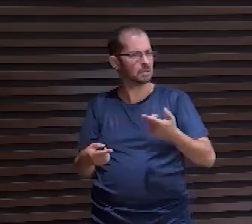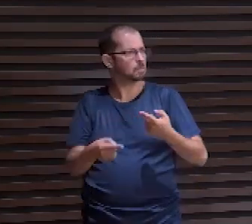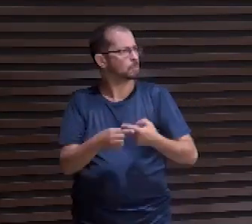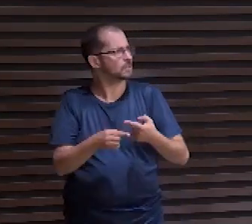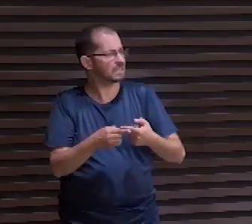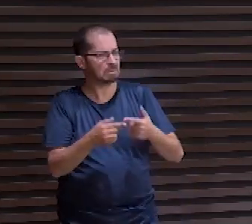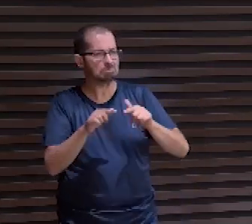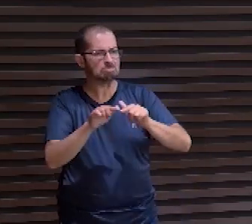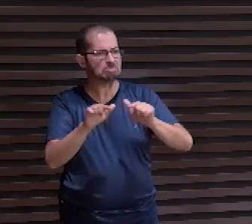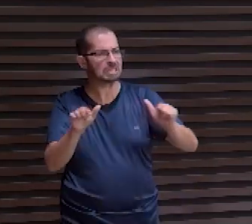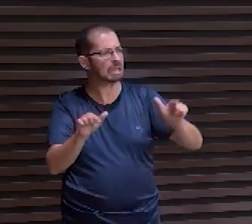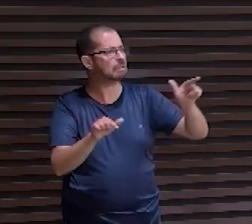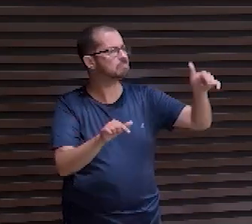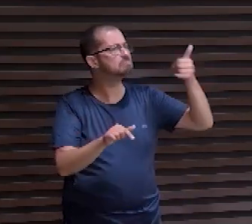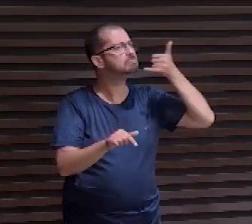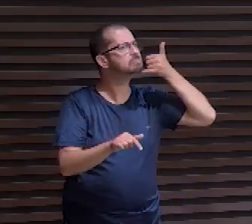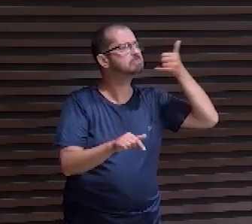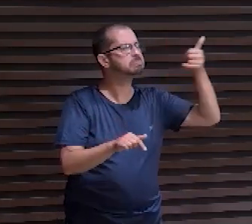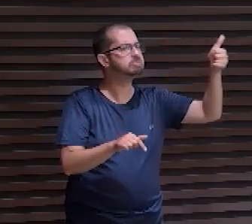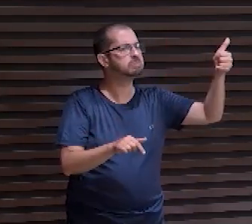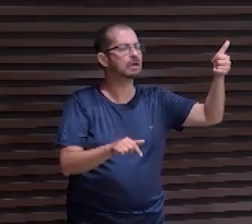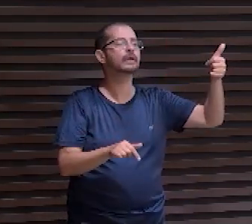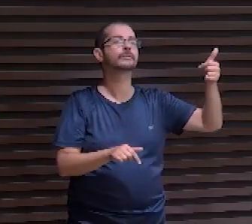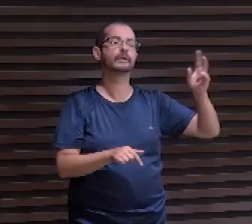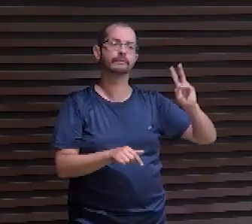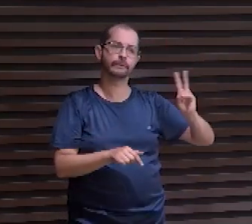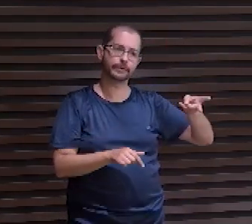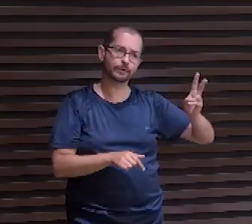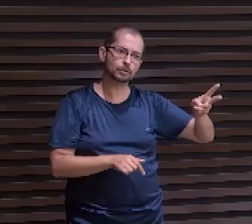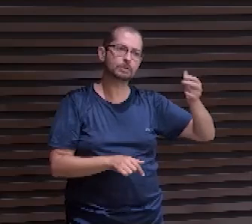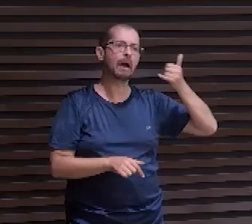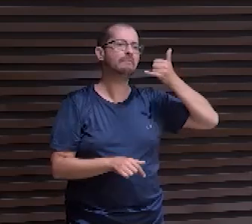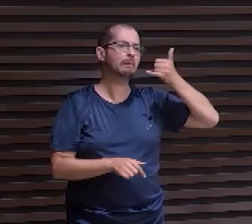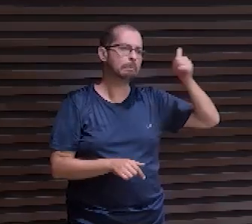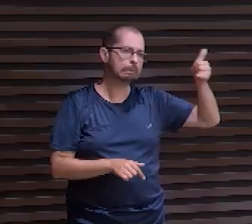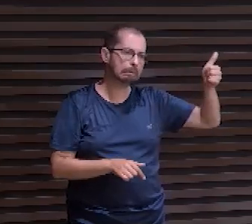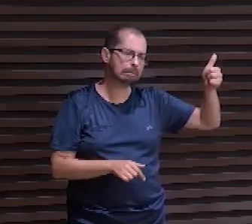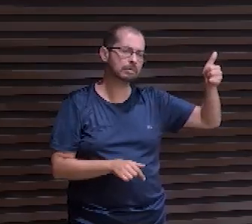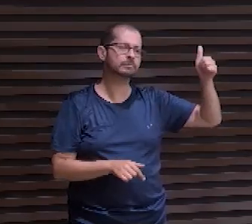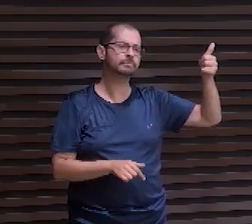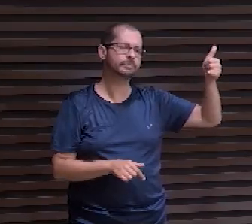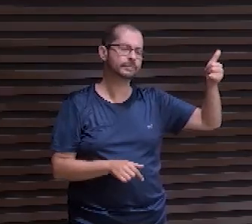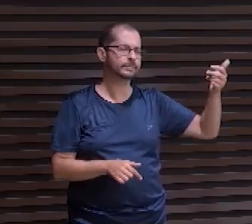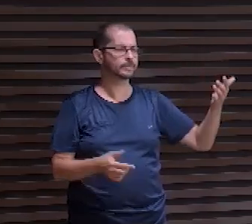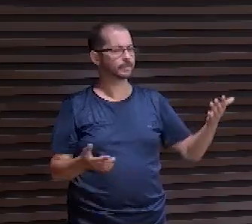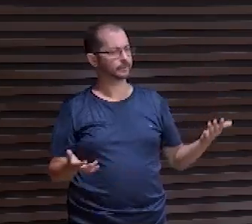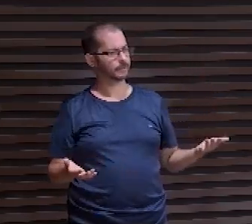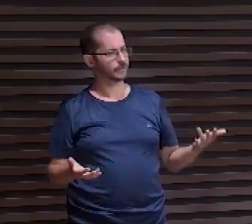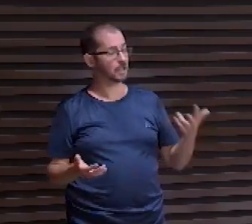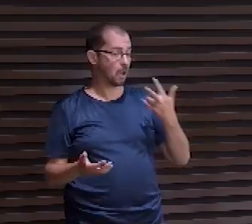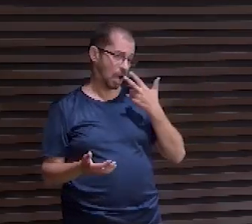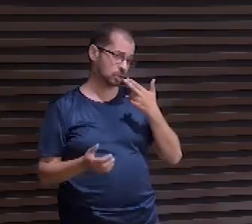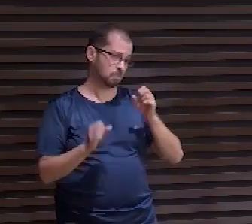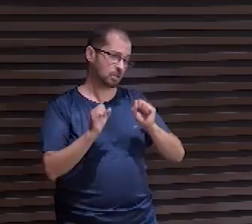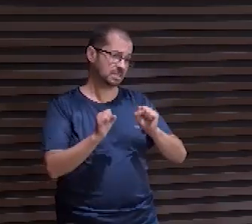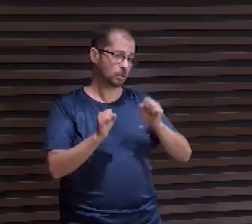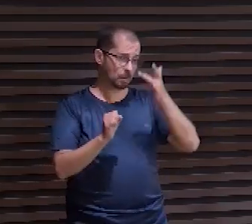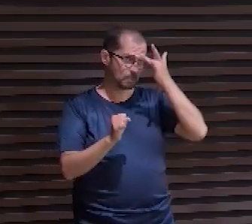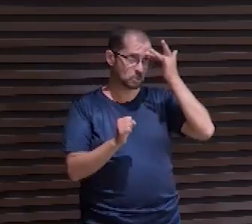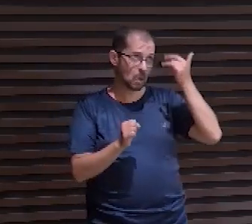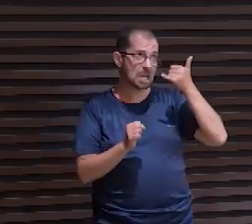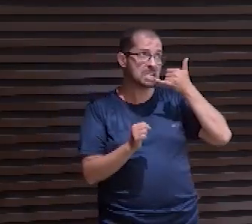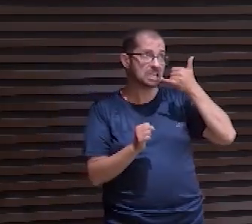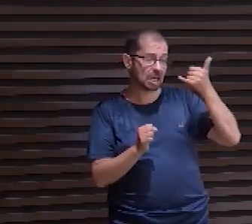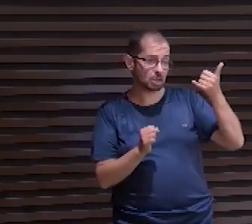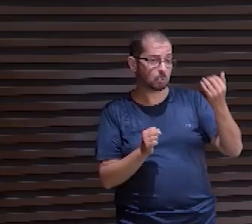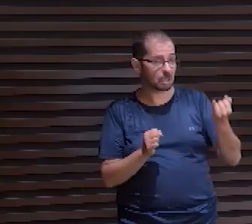telefone? O barulho continuava. Imaginei que poderia ser um chamado importante. E se